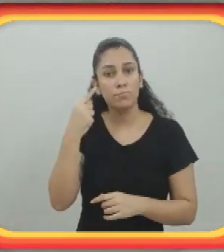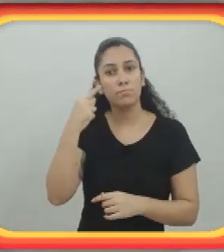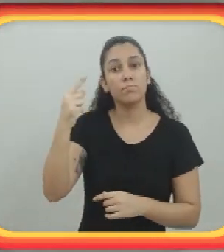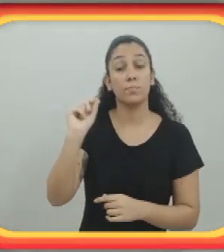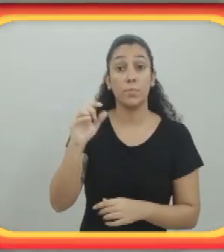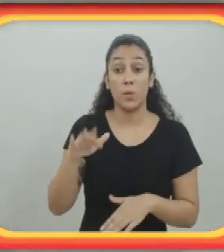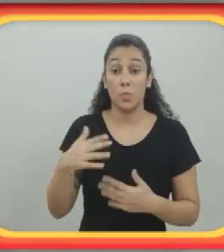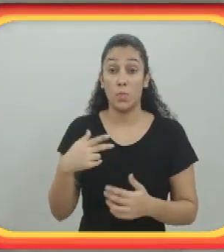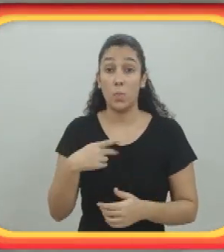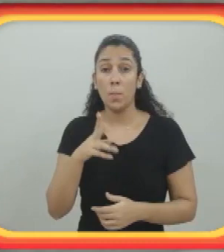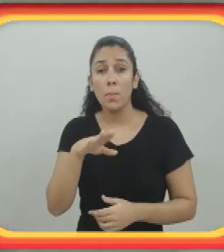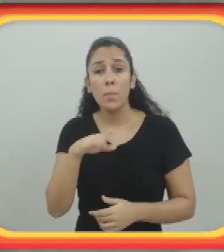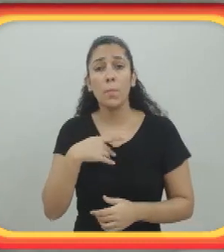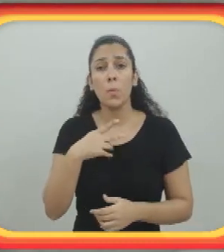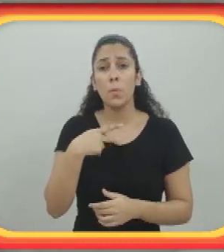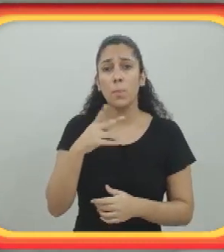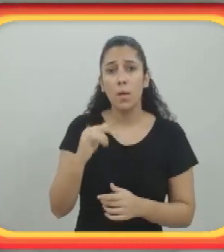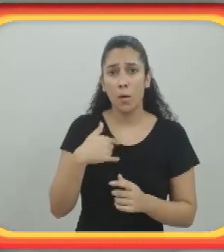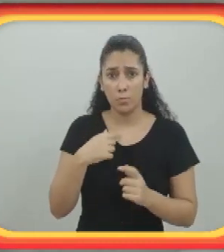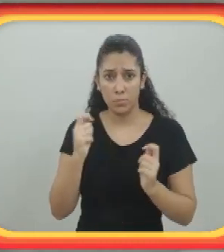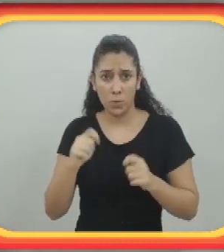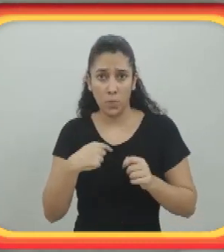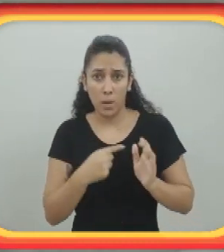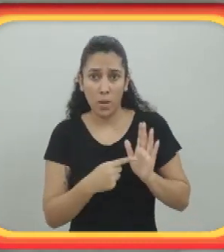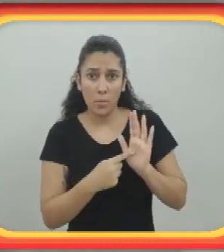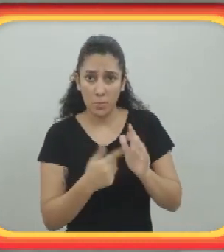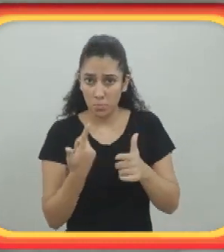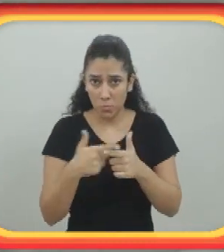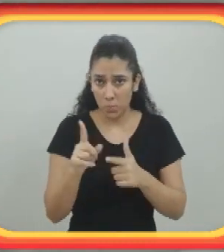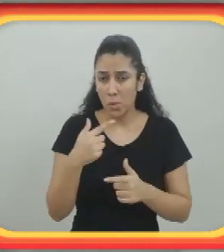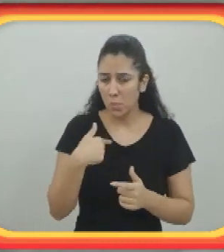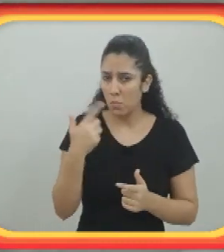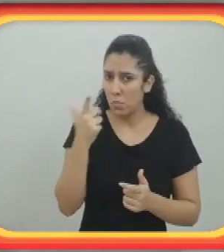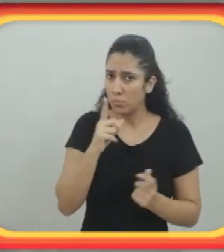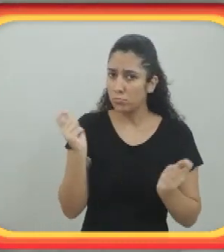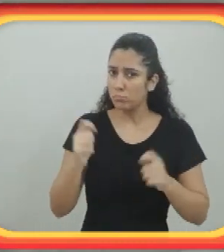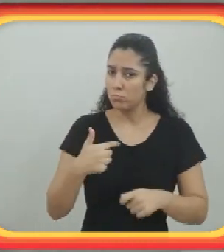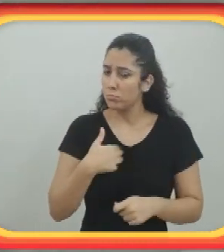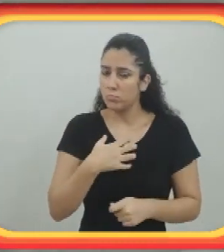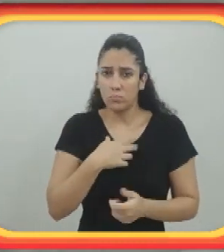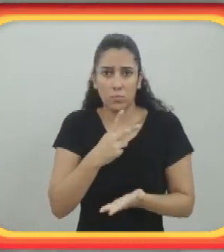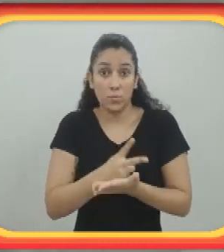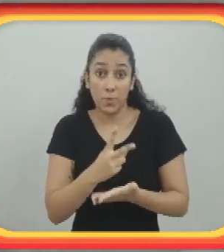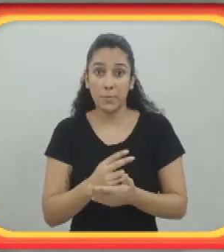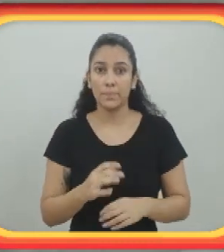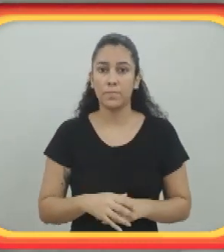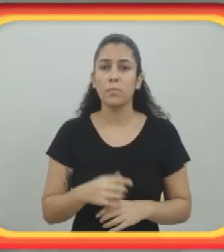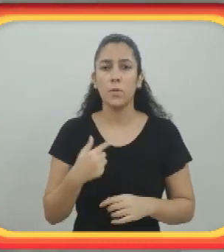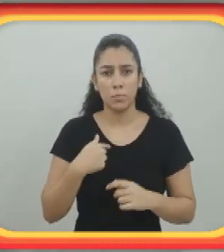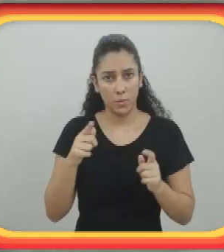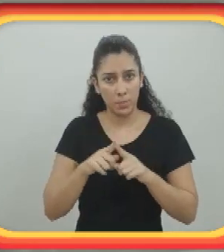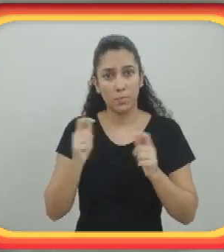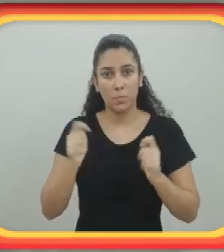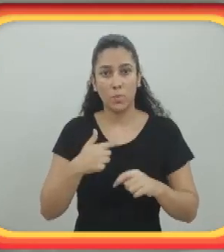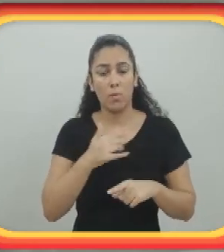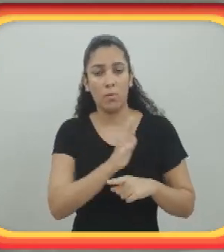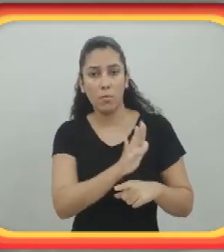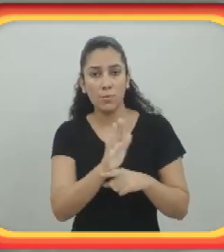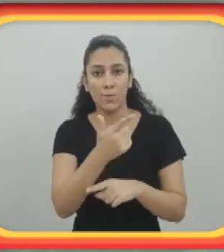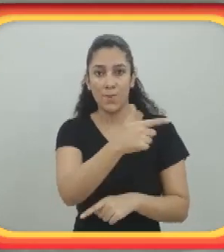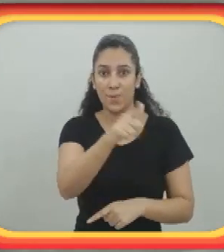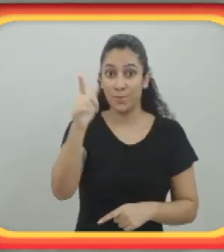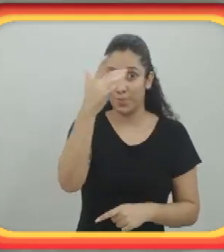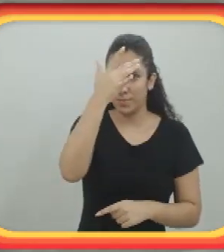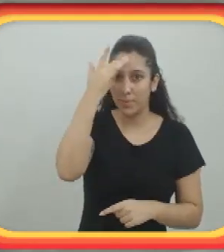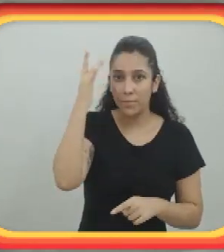com ele, amanhã a gente decide, pode ser? Aí trouxe isso para casa. Aí eu falei com a mãe dele, falei com ele, e ele falou